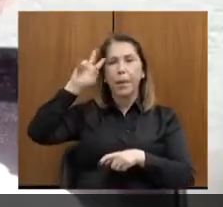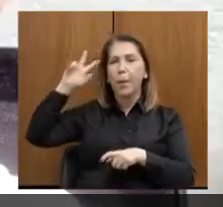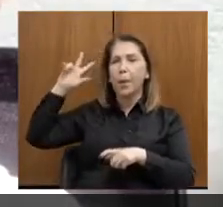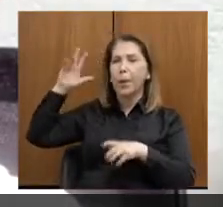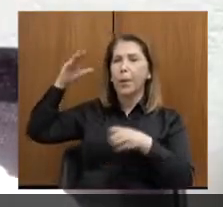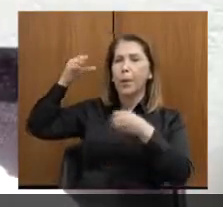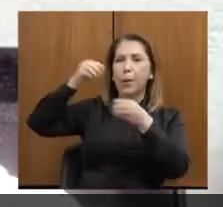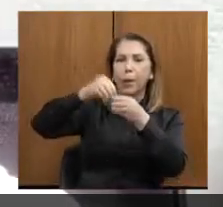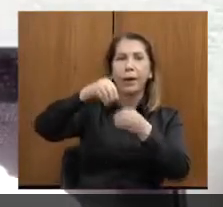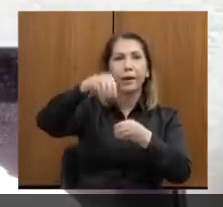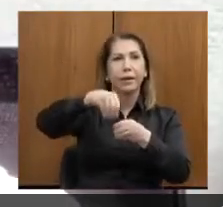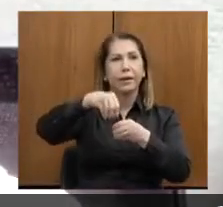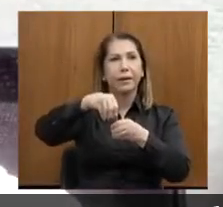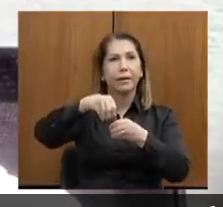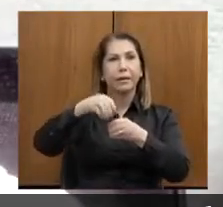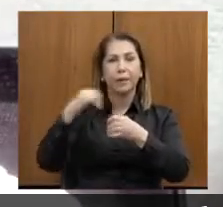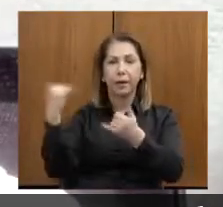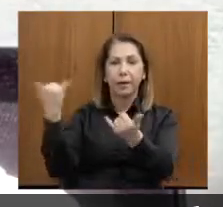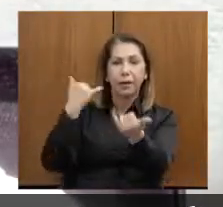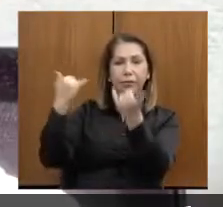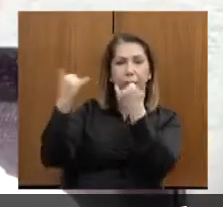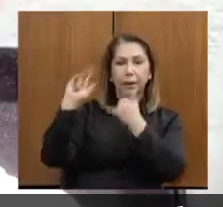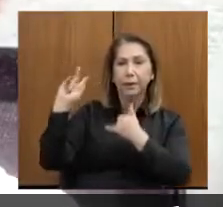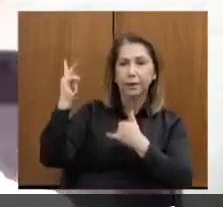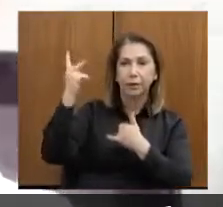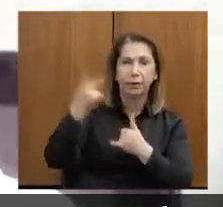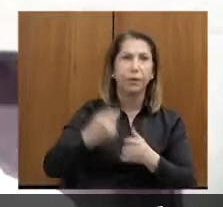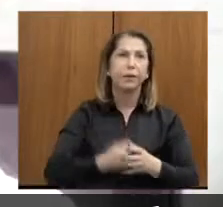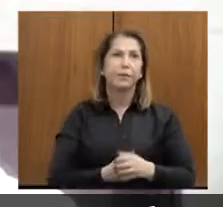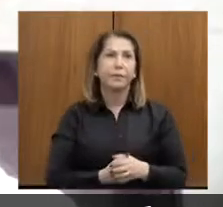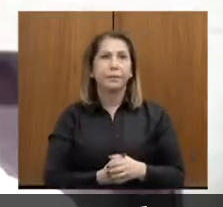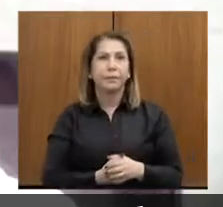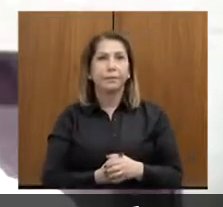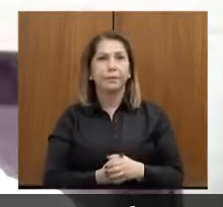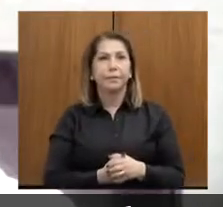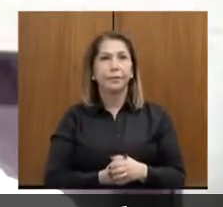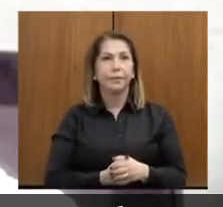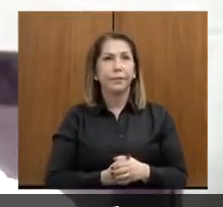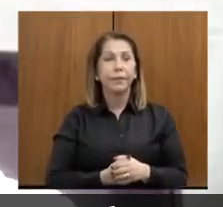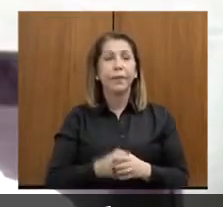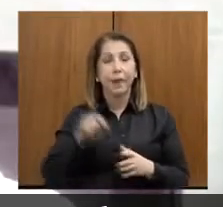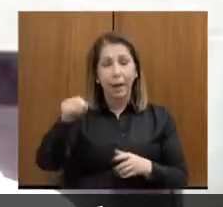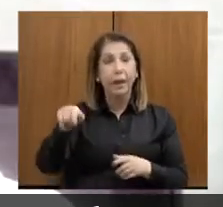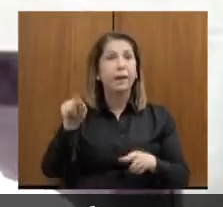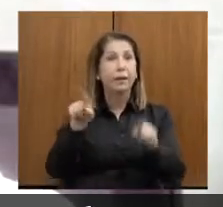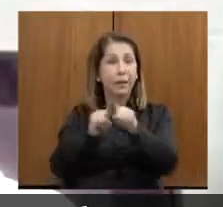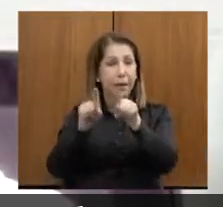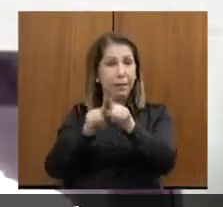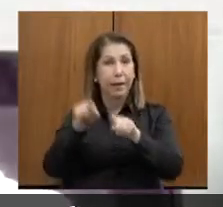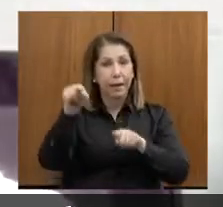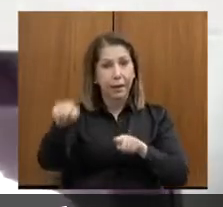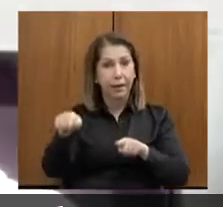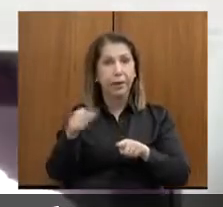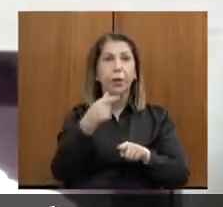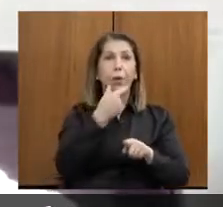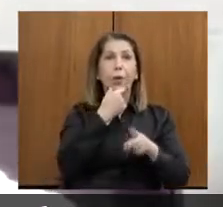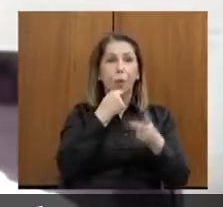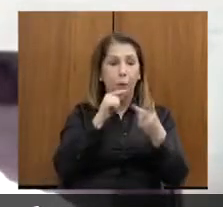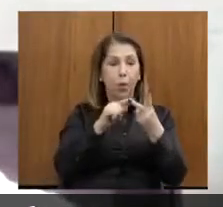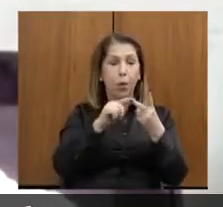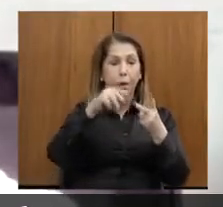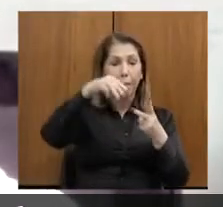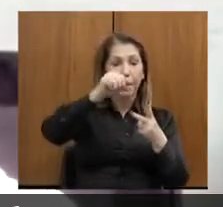negligência né das narrativas sobre as nossas histórias A além da Francisca e do Manuel Luís